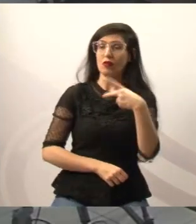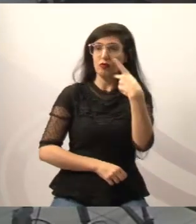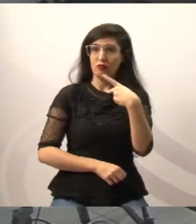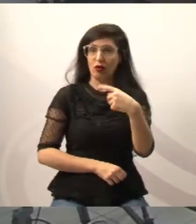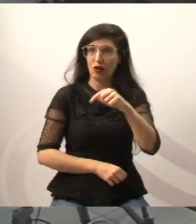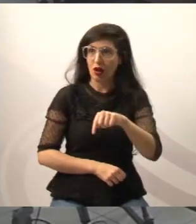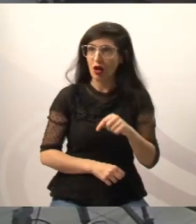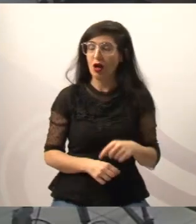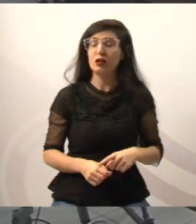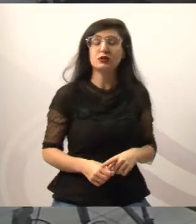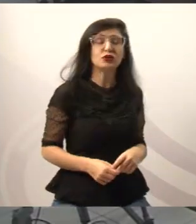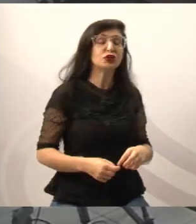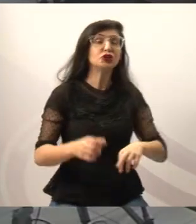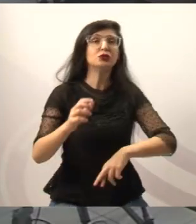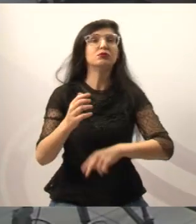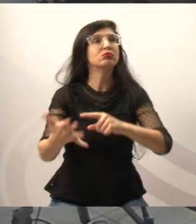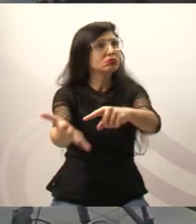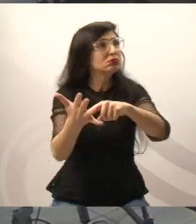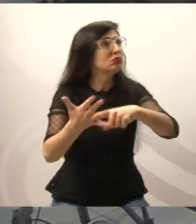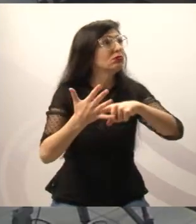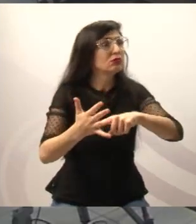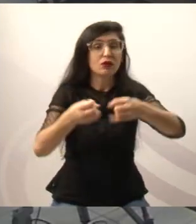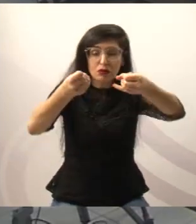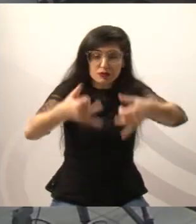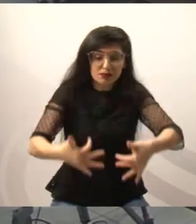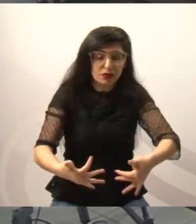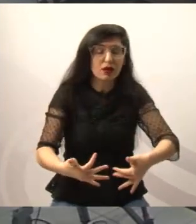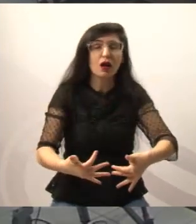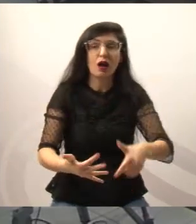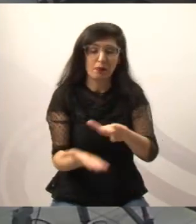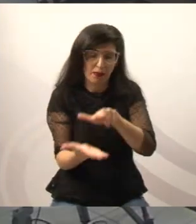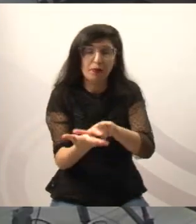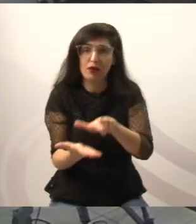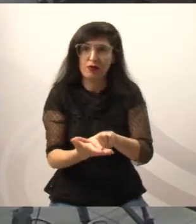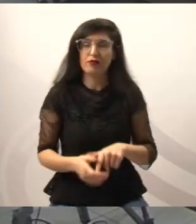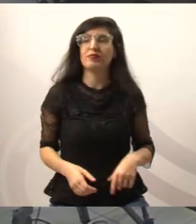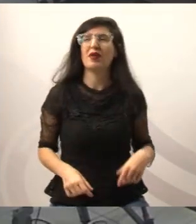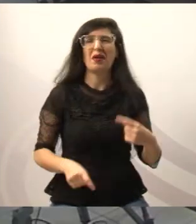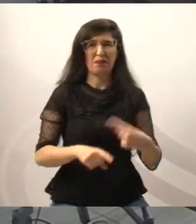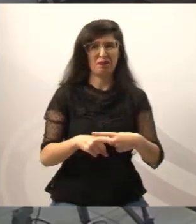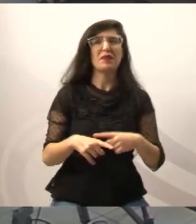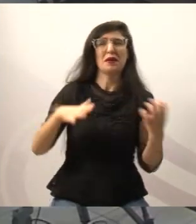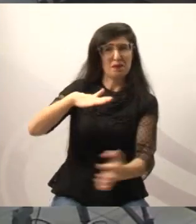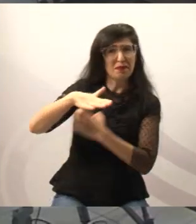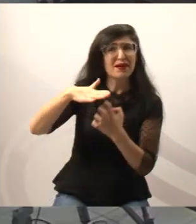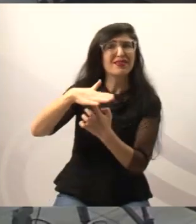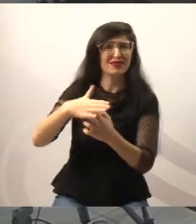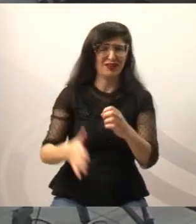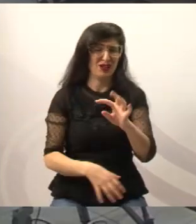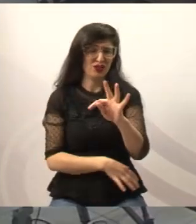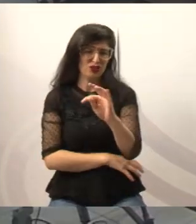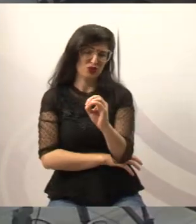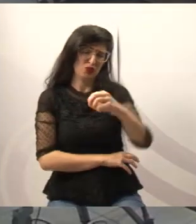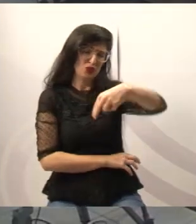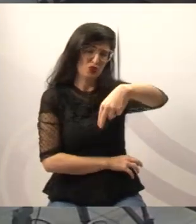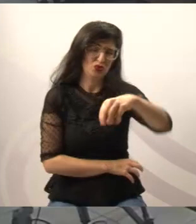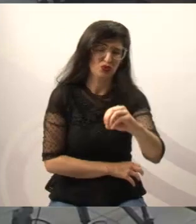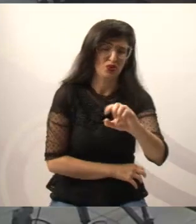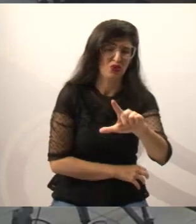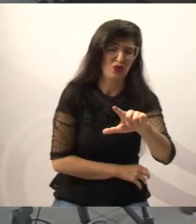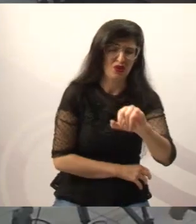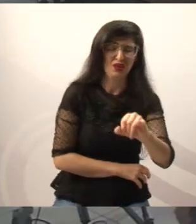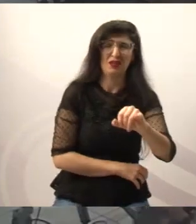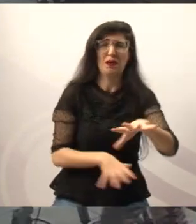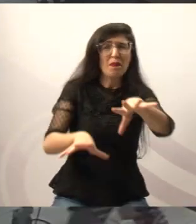Lua, dizer que esse é um dano ambiental deixado pela empresa Tonoli e há muito tempo. Essa empresa é